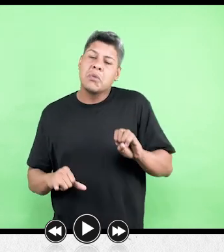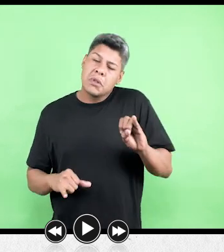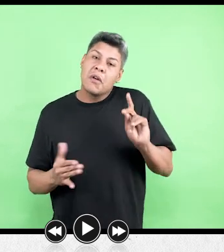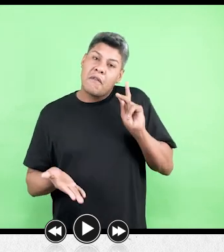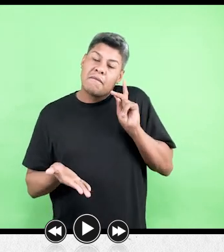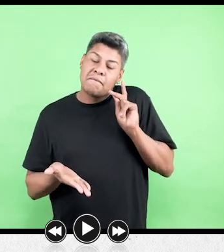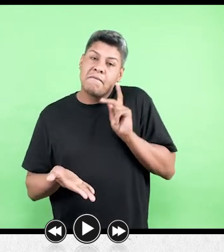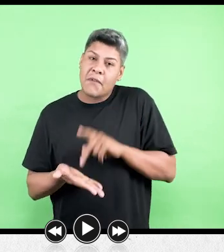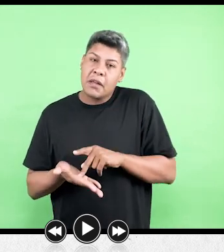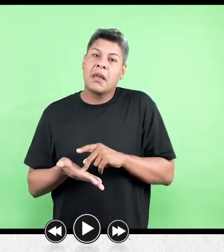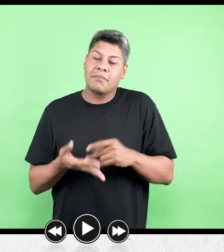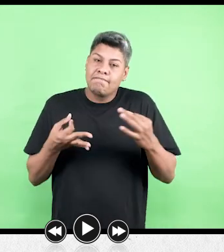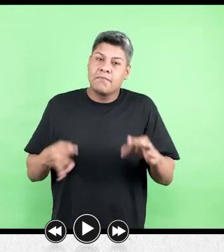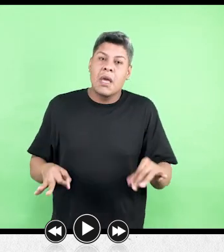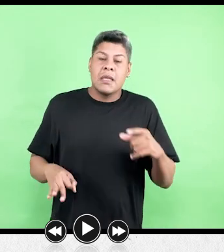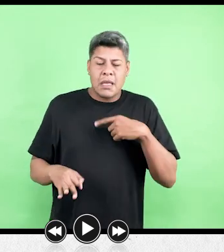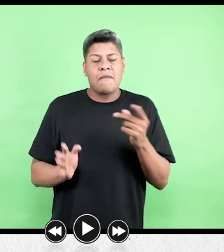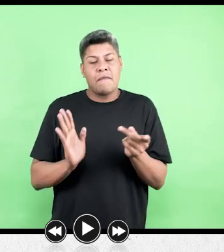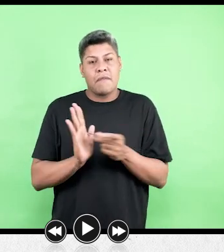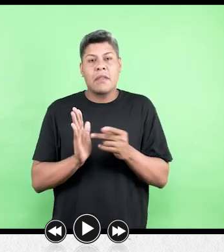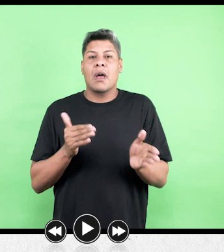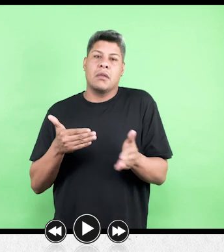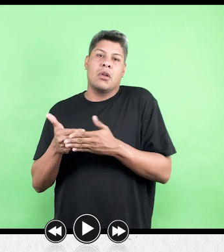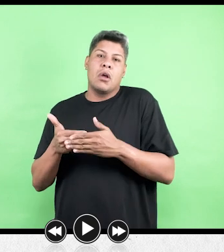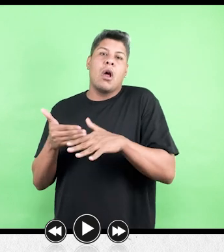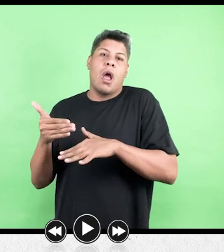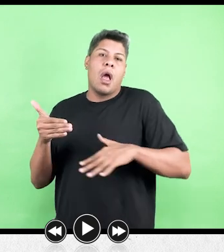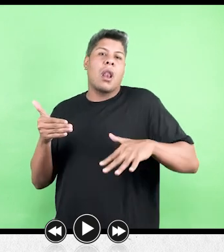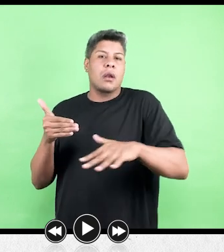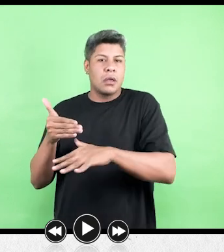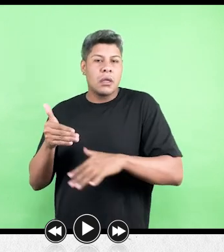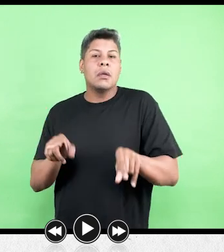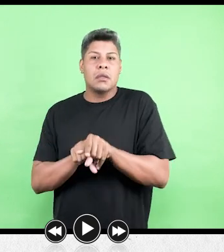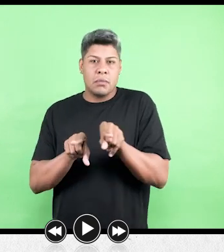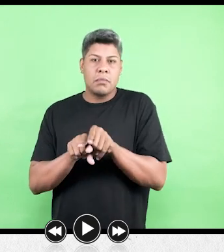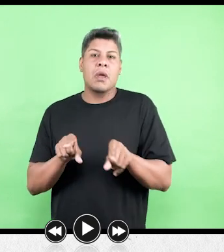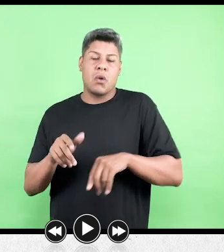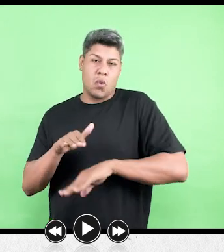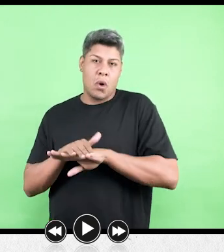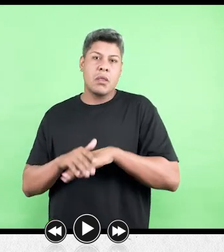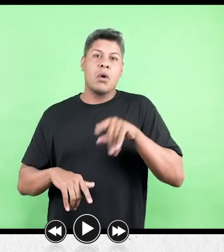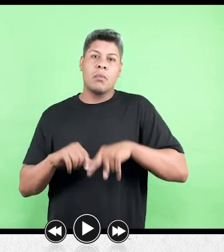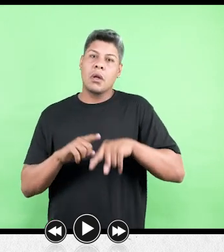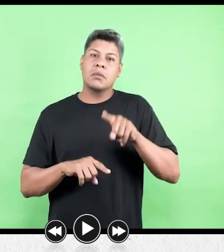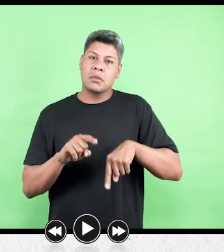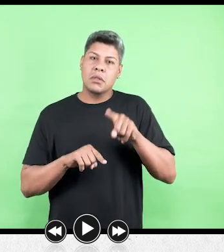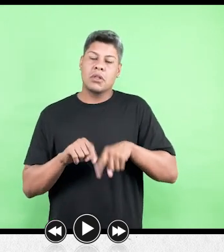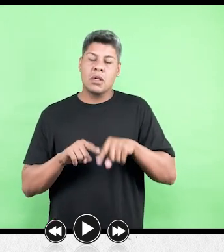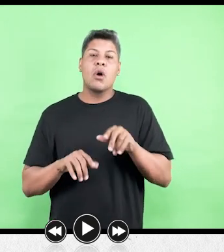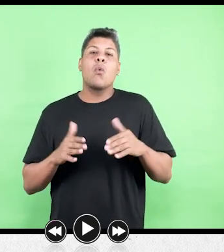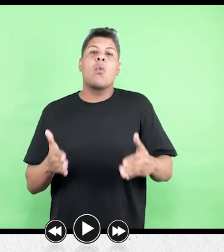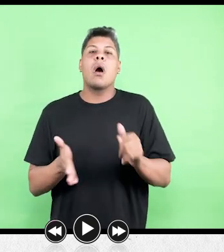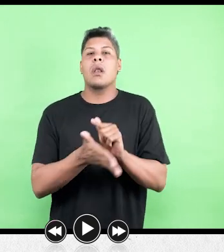forma adequada, se eu tenho realmente o isolamento dessa área, o isolamento dos produtos com uma bacia de contenção, qual que é a